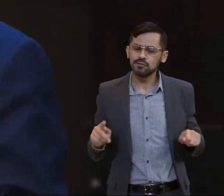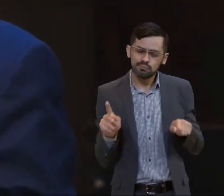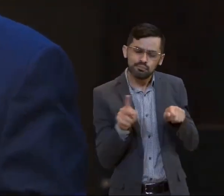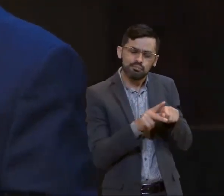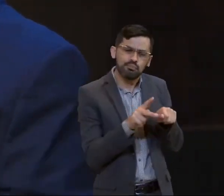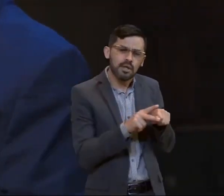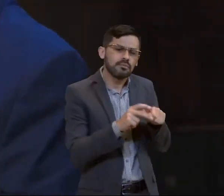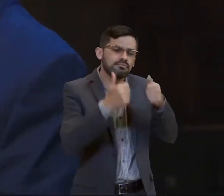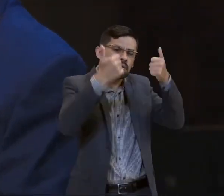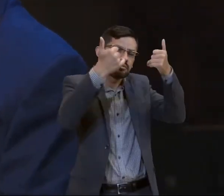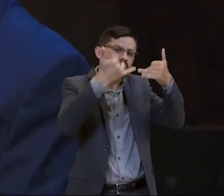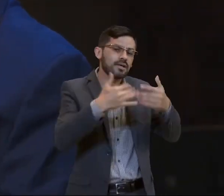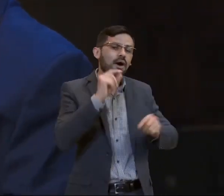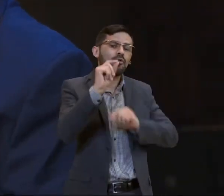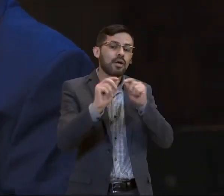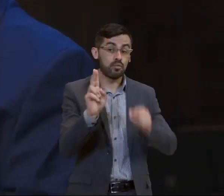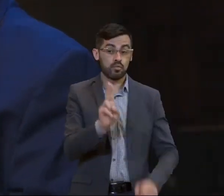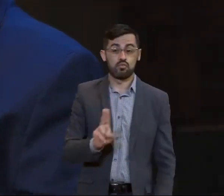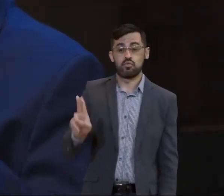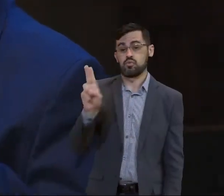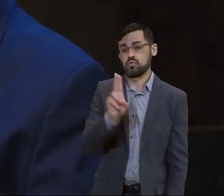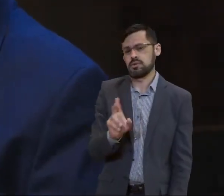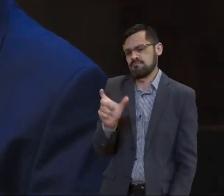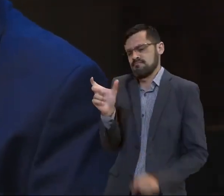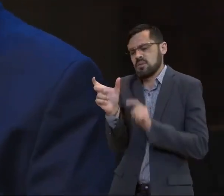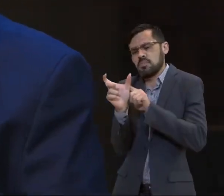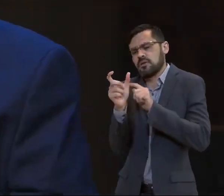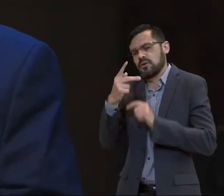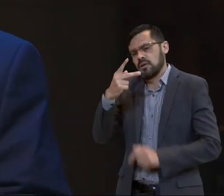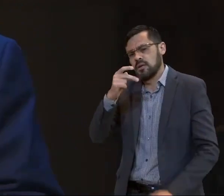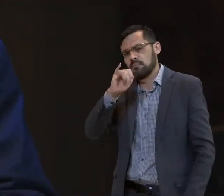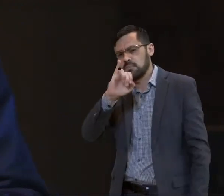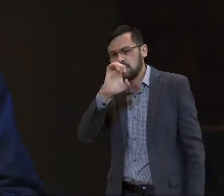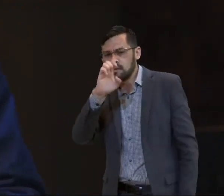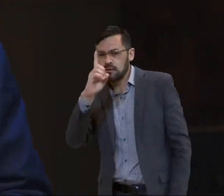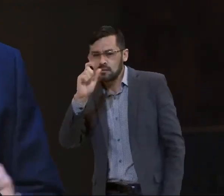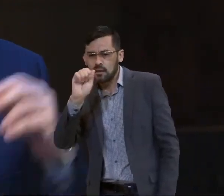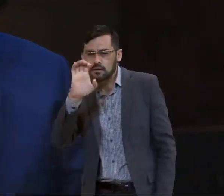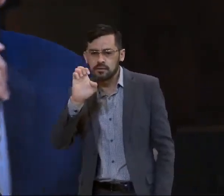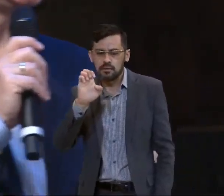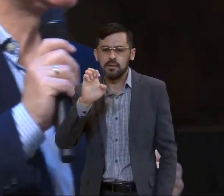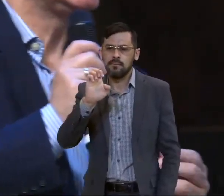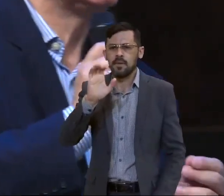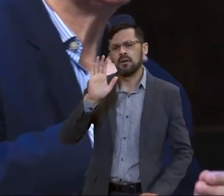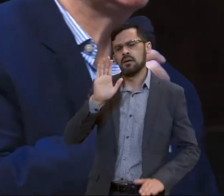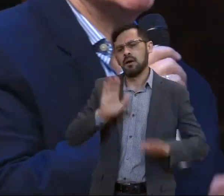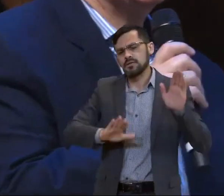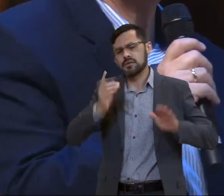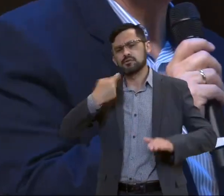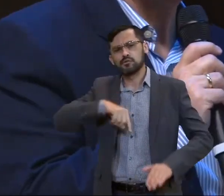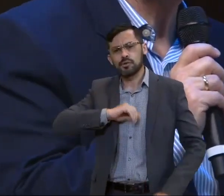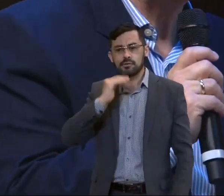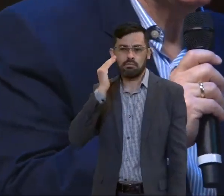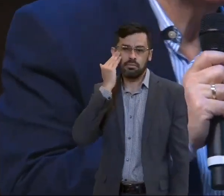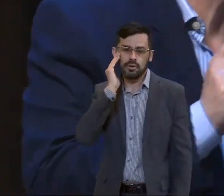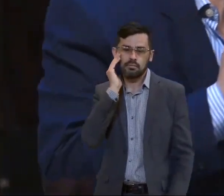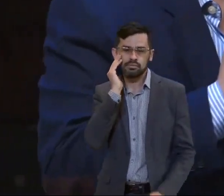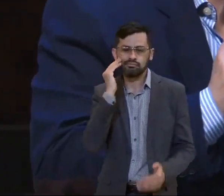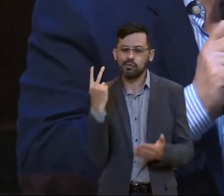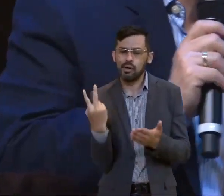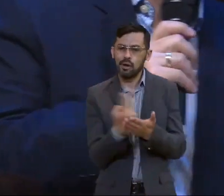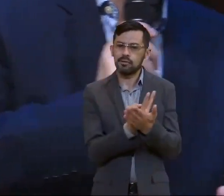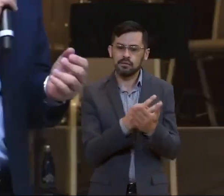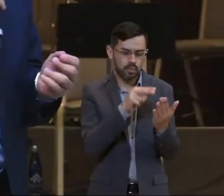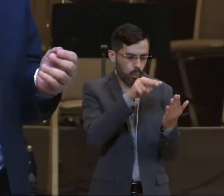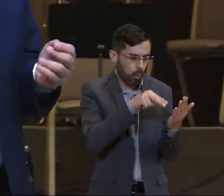dizer quando ele usa essa expressão piedade? Às vezes a gente entende errado essa palavra quando